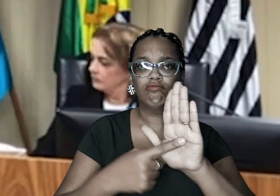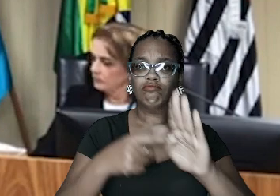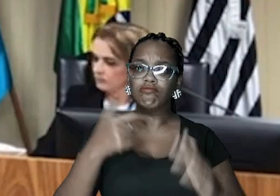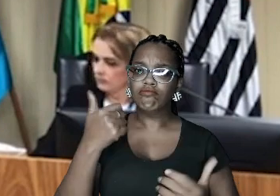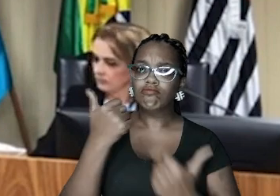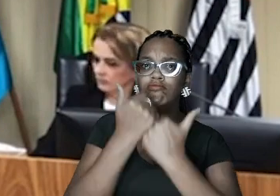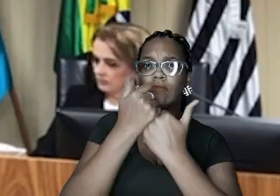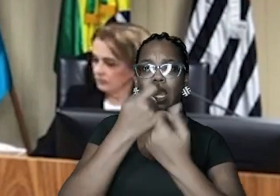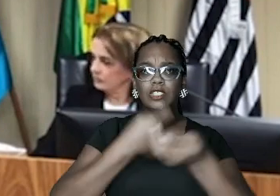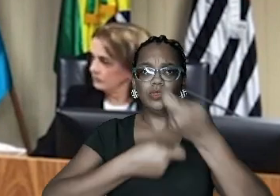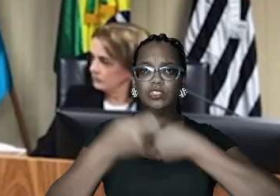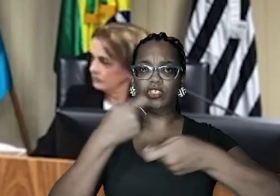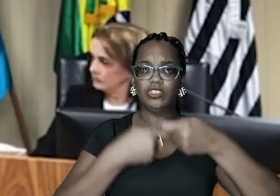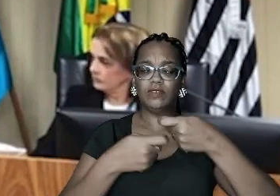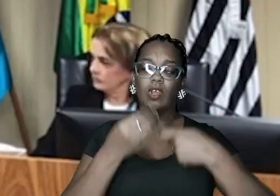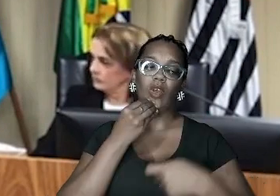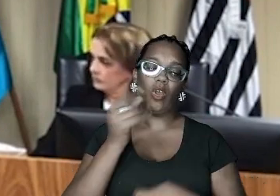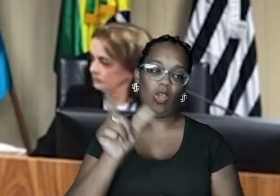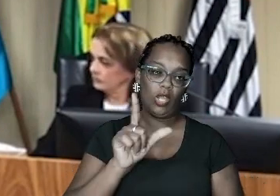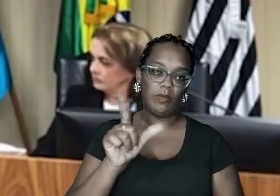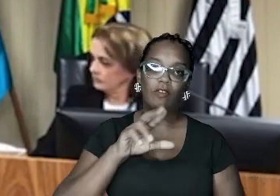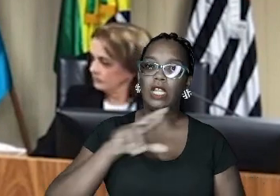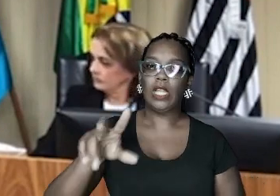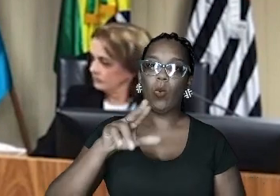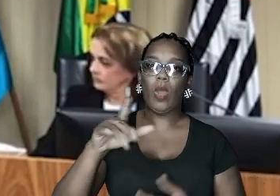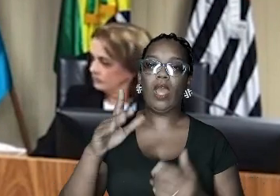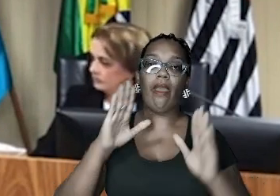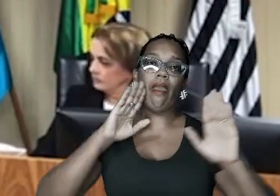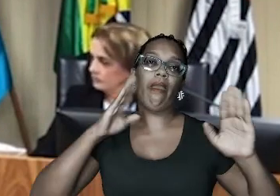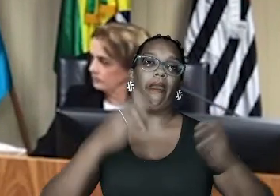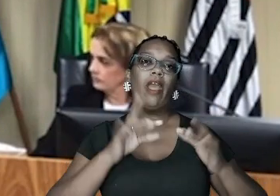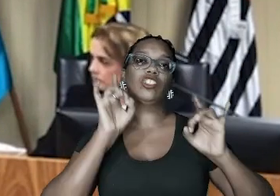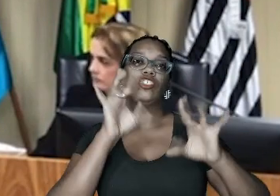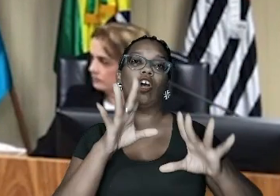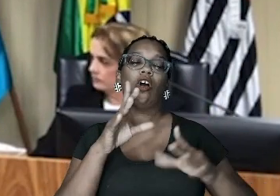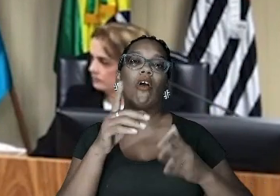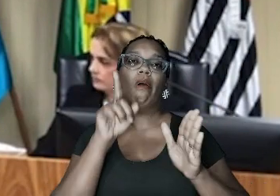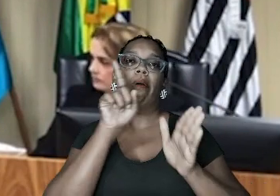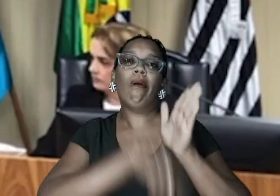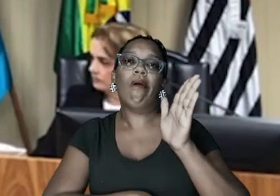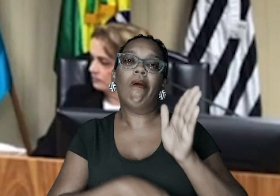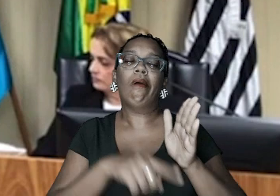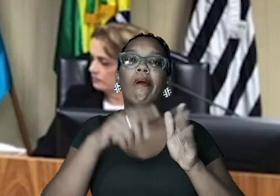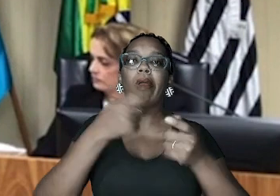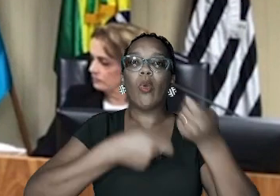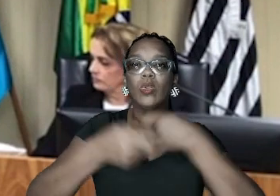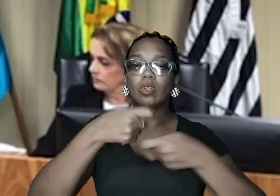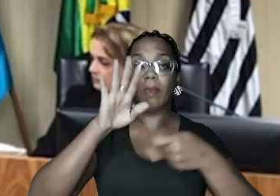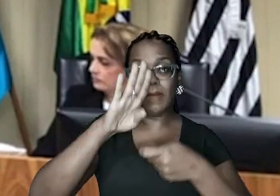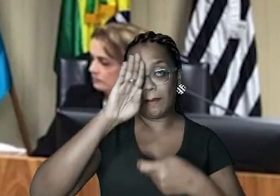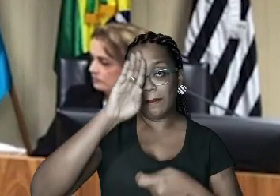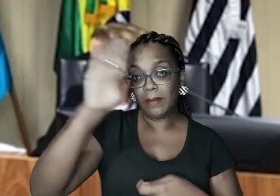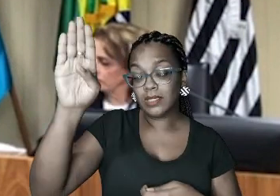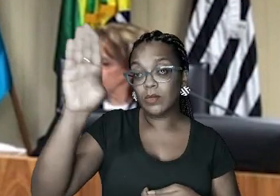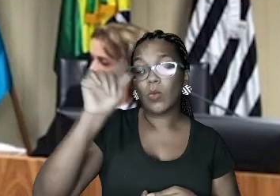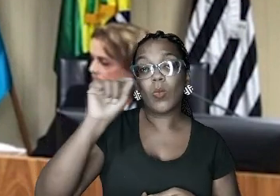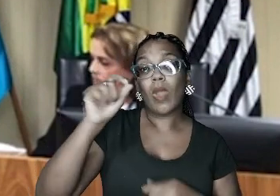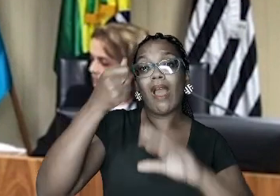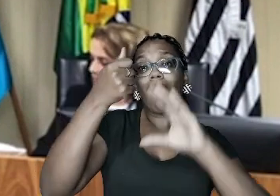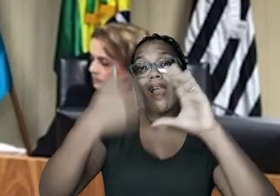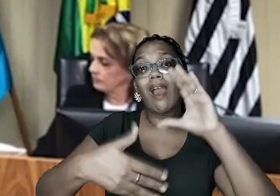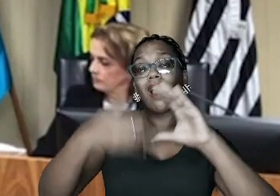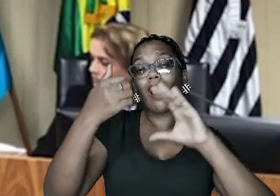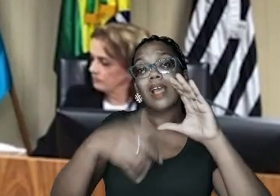que obviamente não é exclusiva dos direitos econômicos mas preponderantemente caracteriza-se